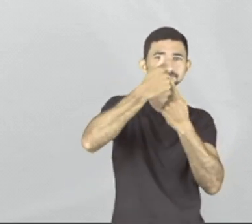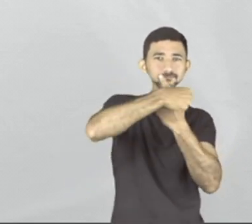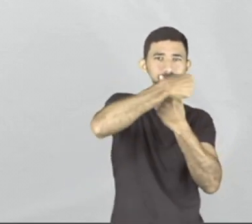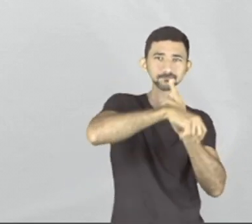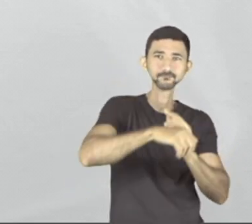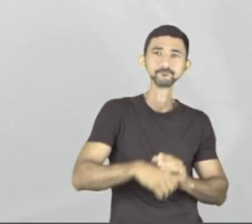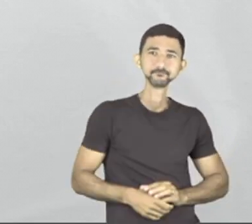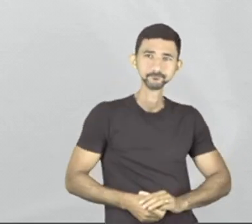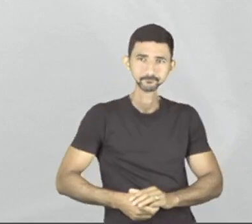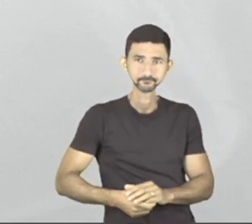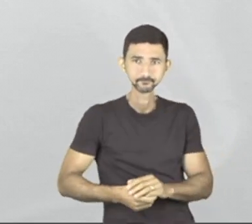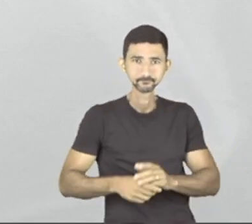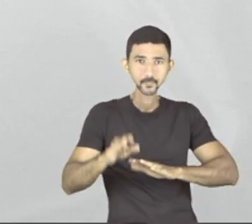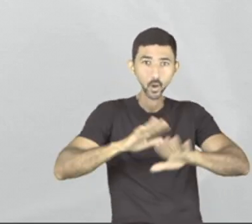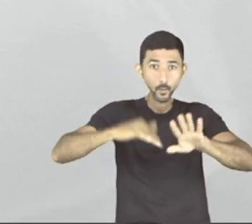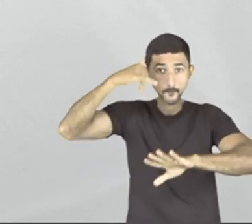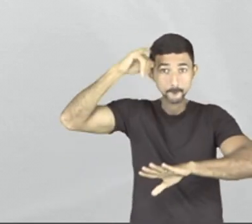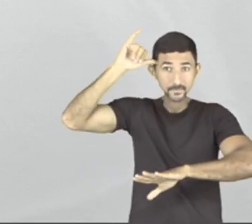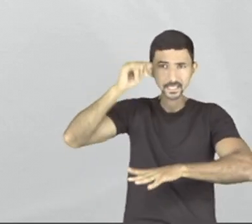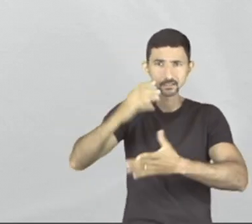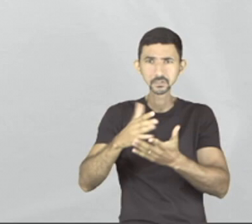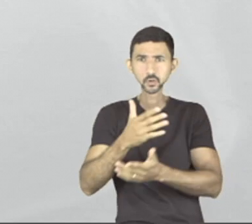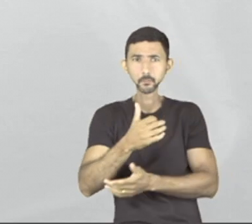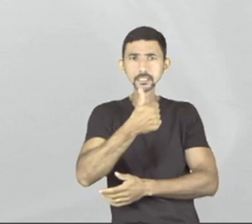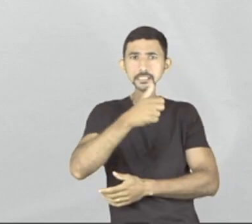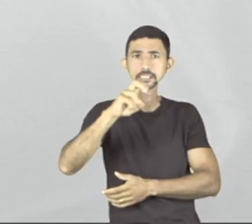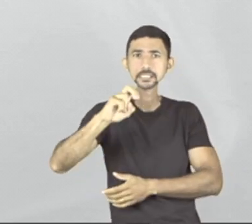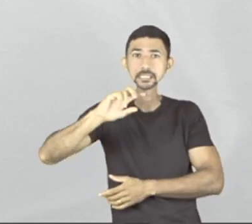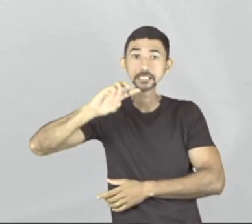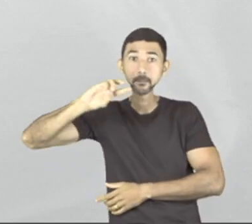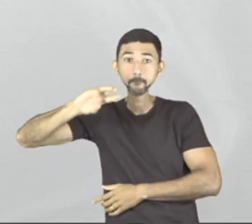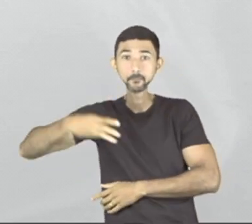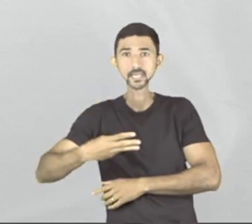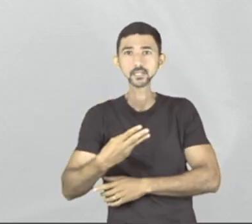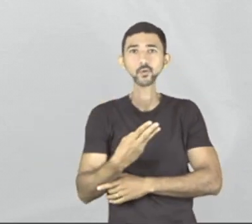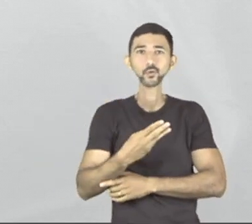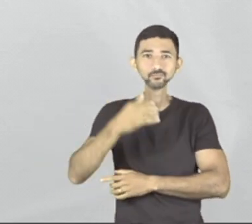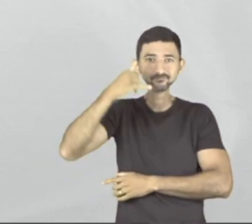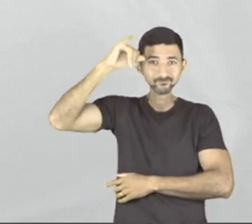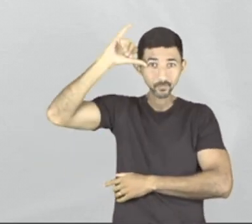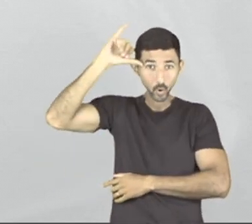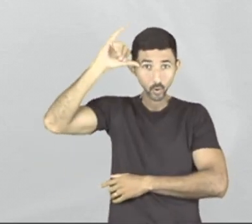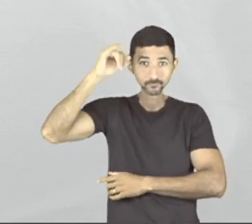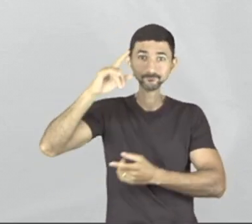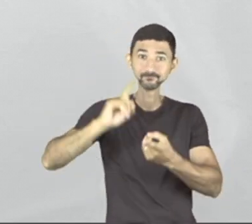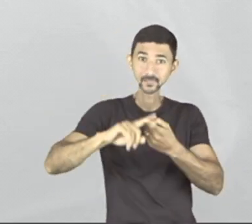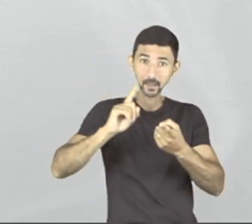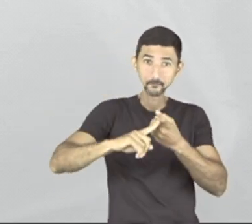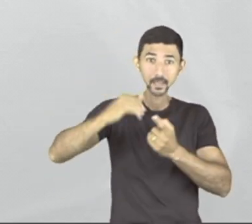estado, olha só, ele conta com aproximadamente 15 milhões de cabeças de gado bovino e